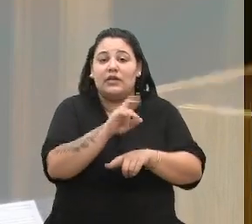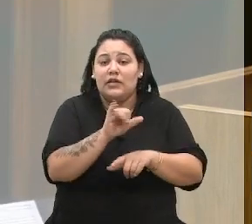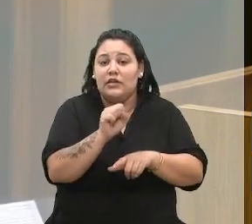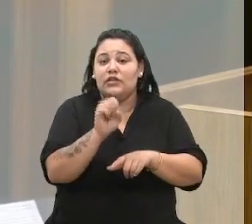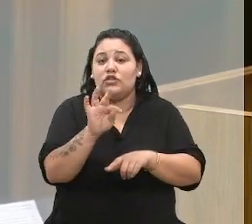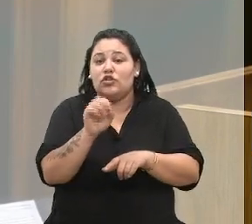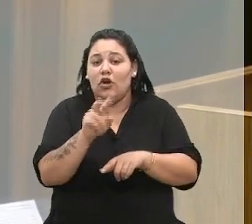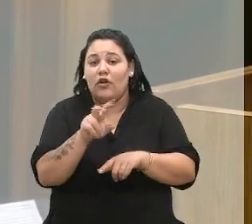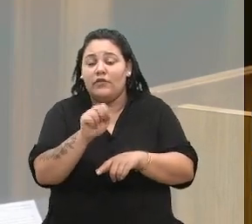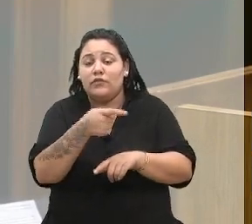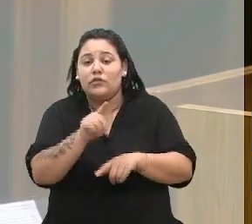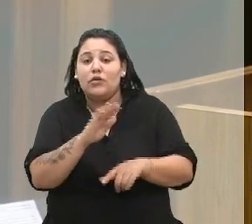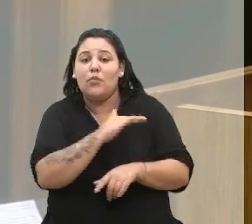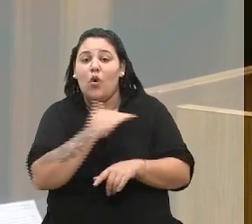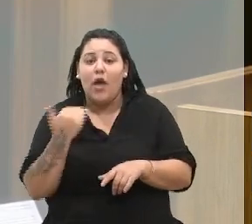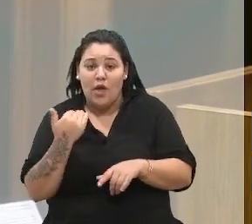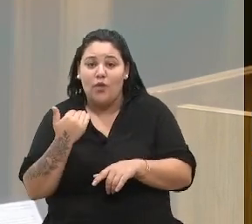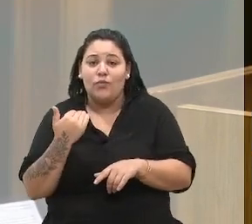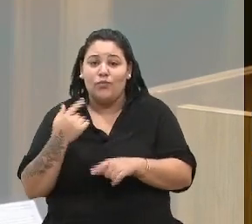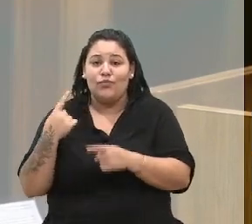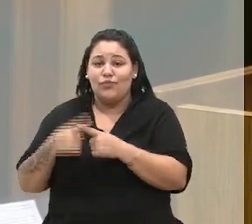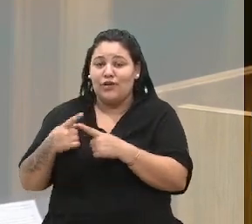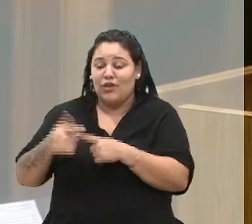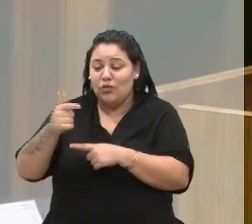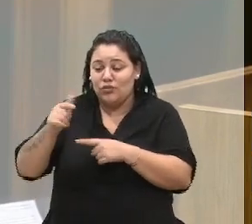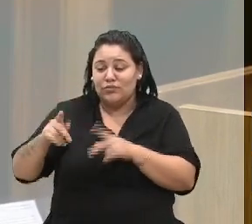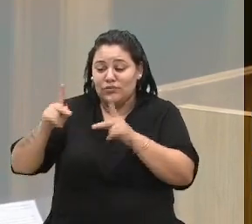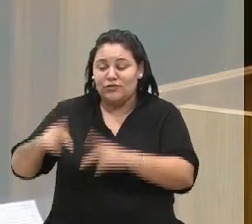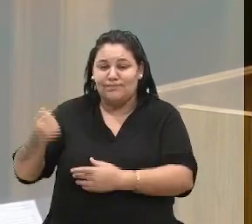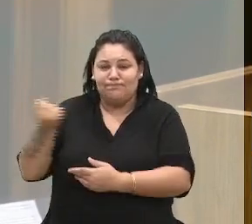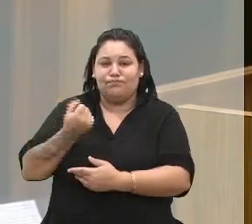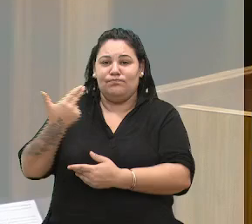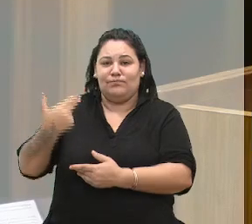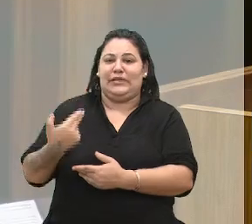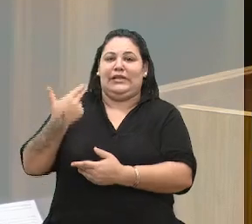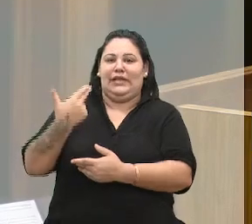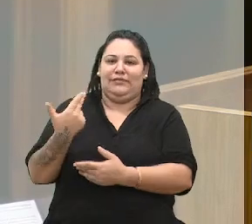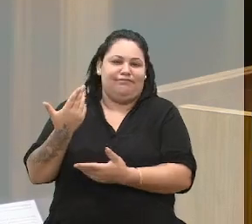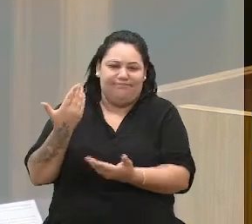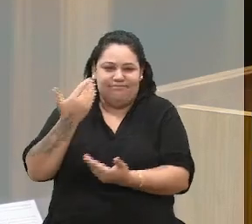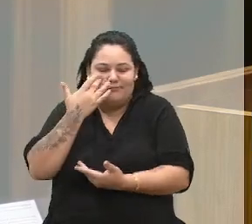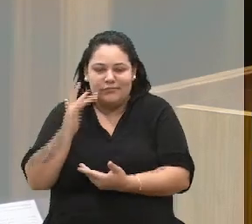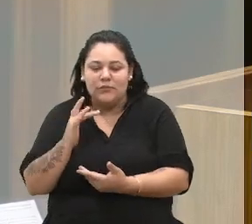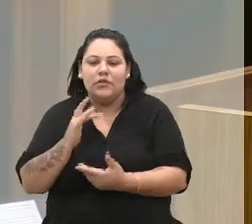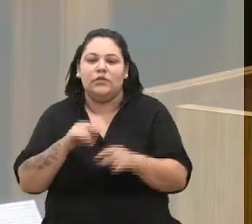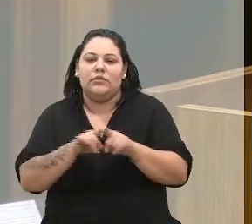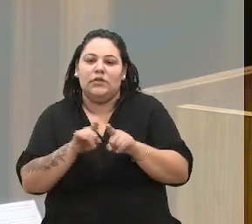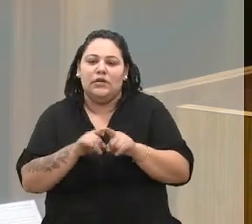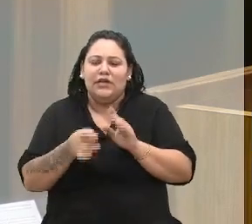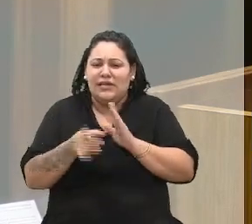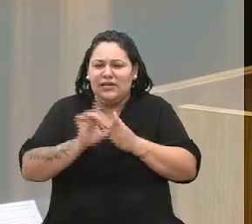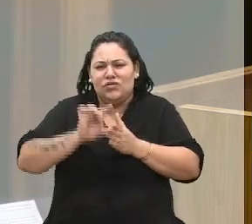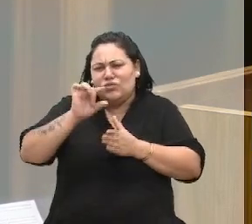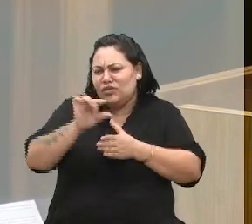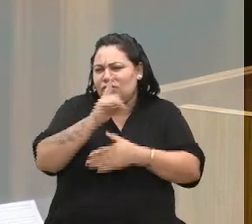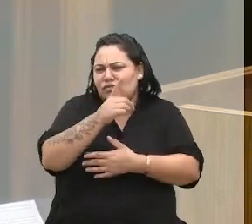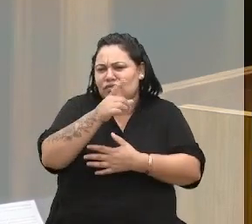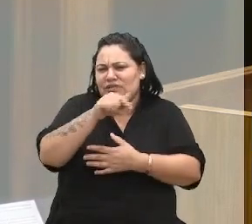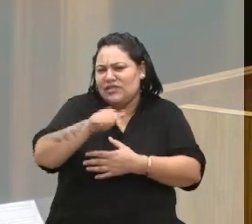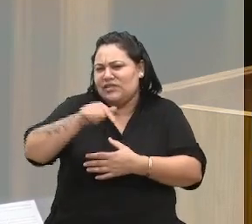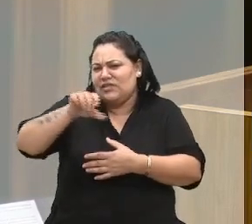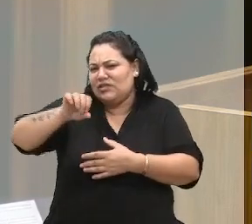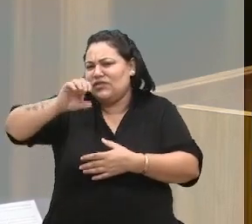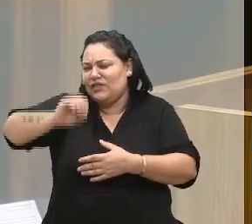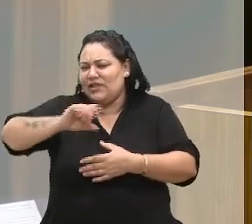morto pelos nativos em 1635. Um pouco antes, em 1790,